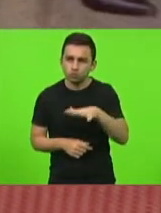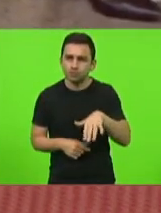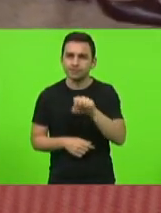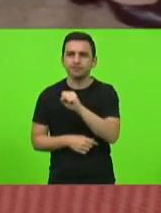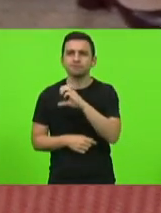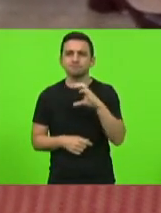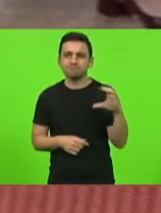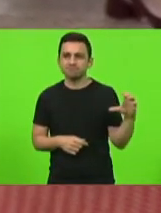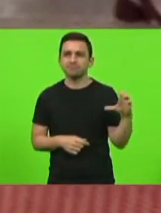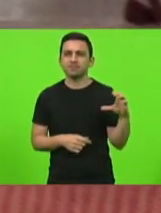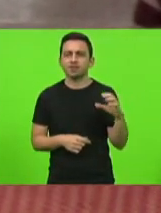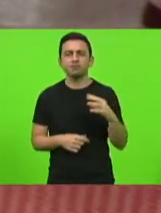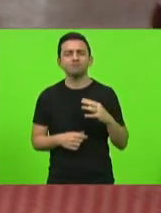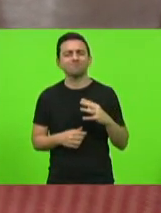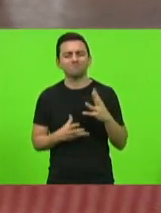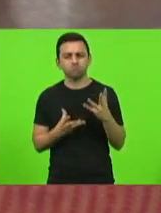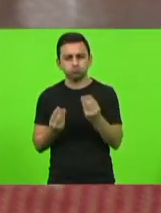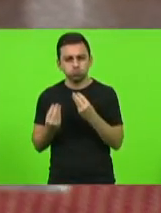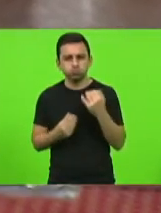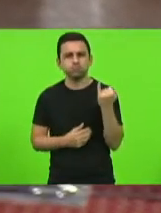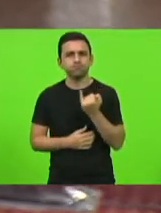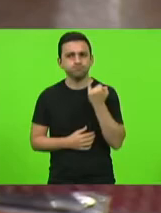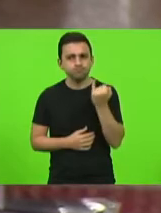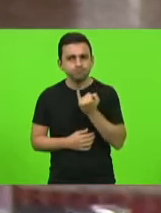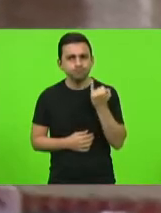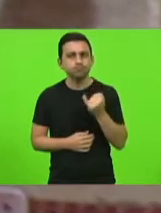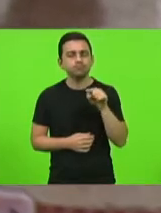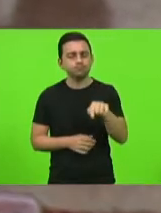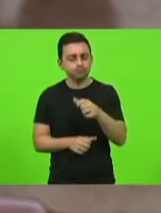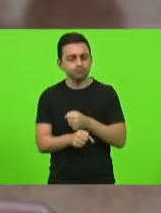É muito importante essa obra,